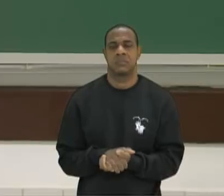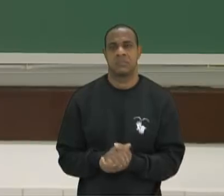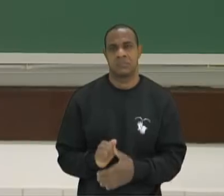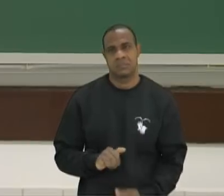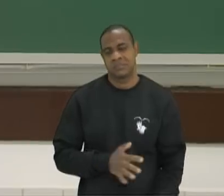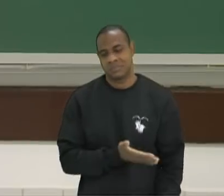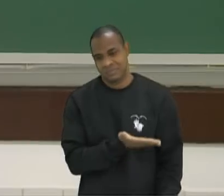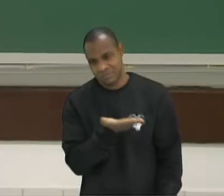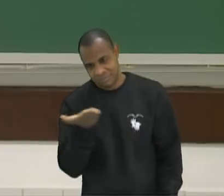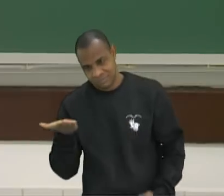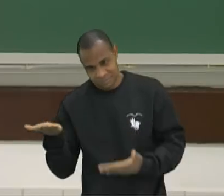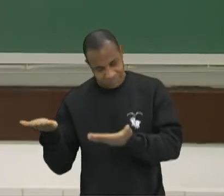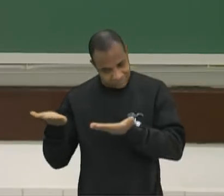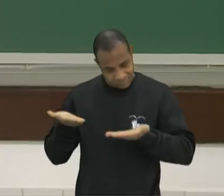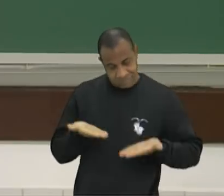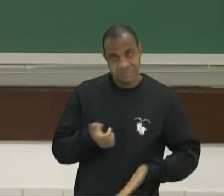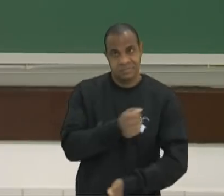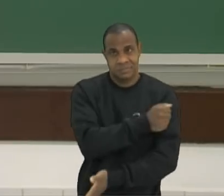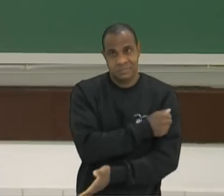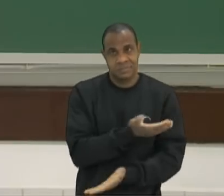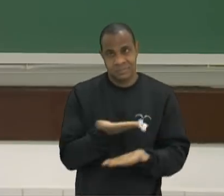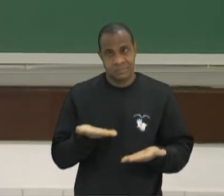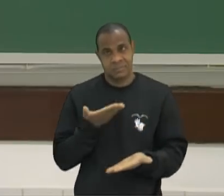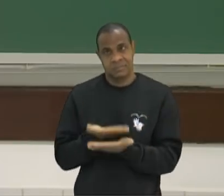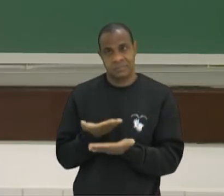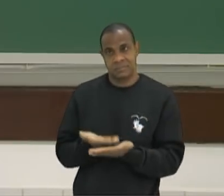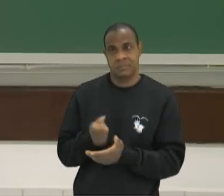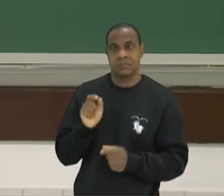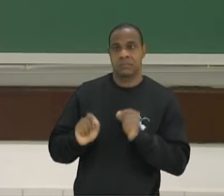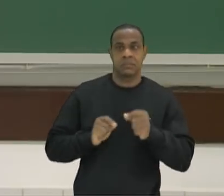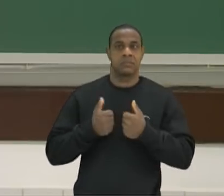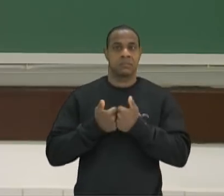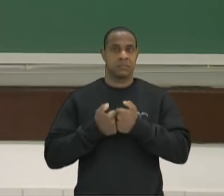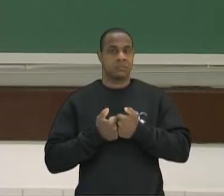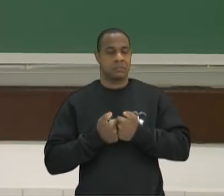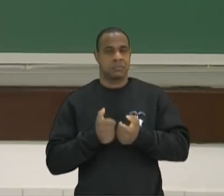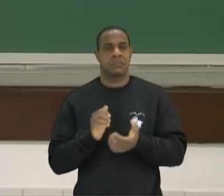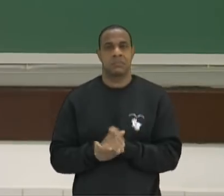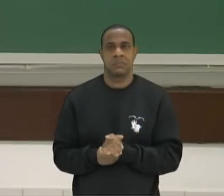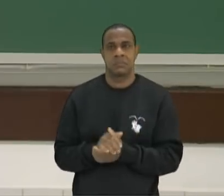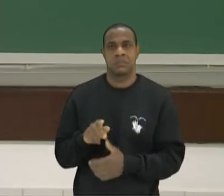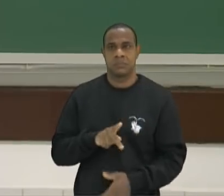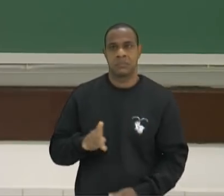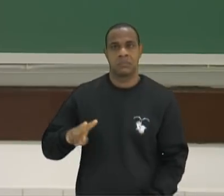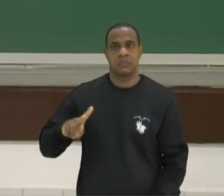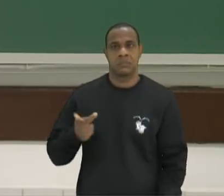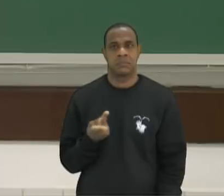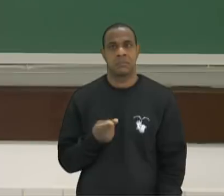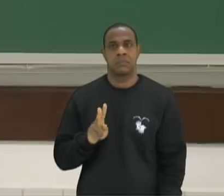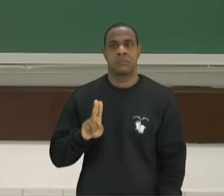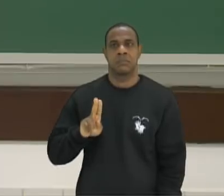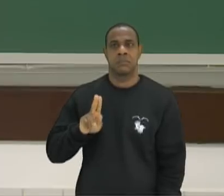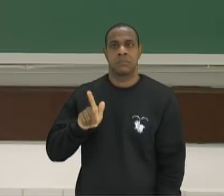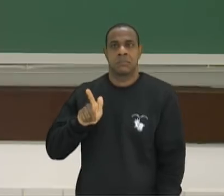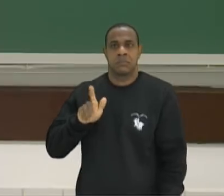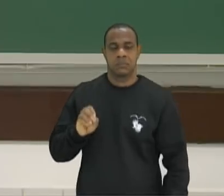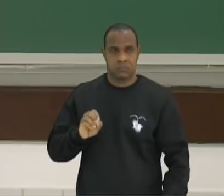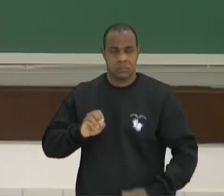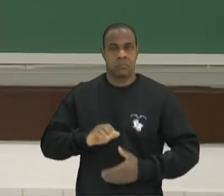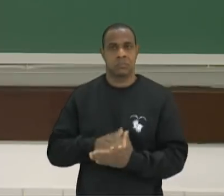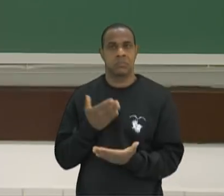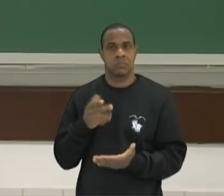Prezados alunos, sejam todos muito bem-vindos para mais uma aula de Física. Meu nome é Hugo Henrique, sou professor de Física do município de Piraquara e venho aqui